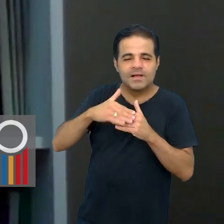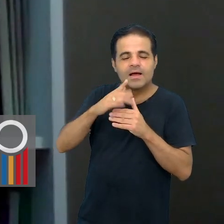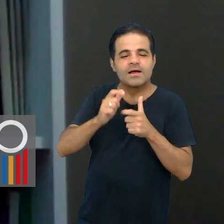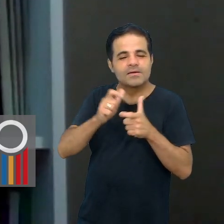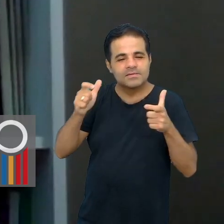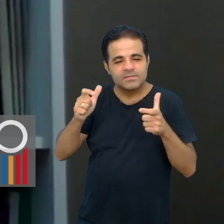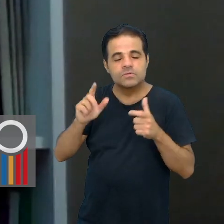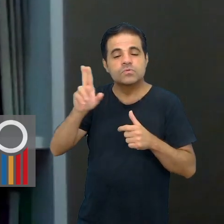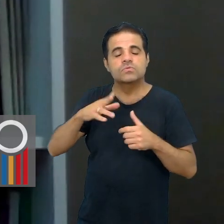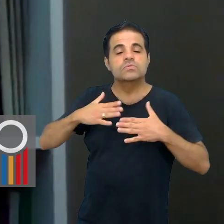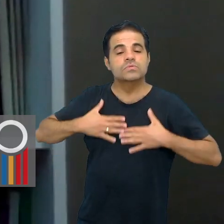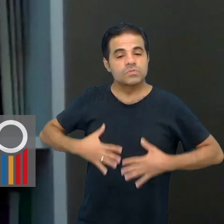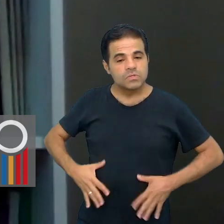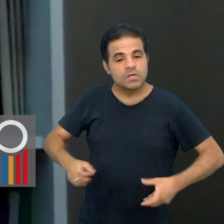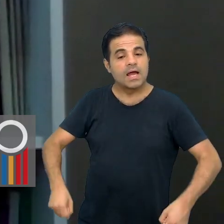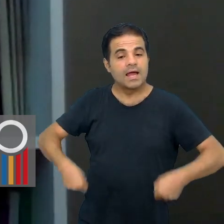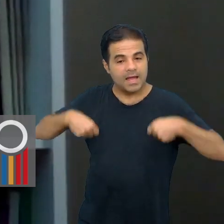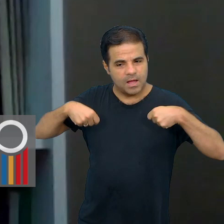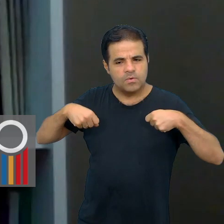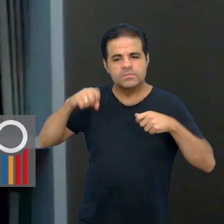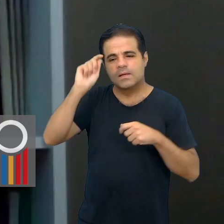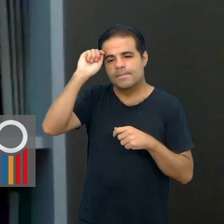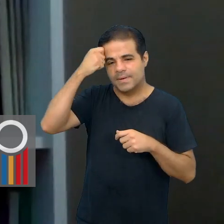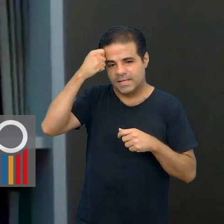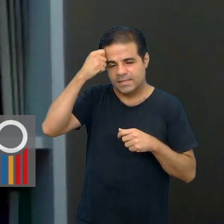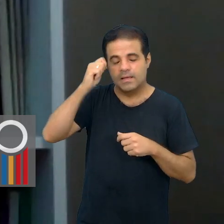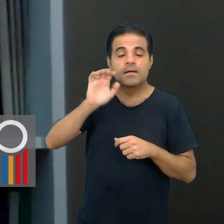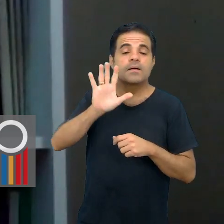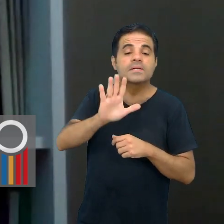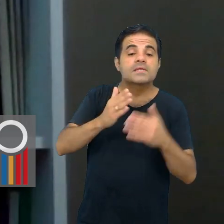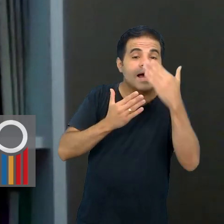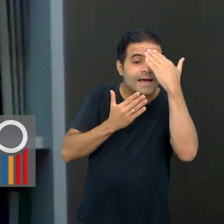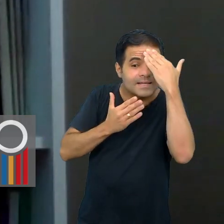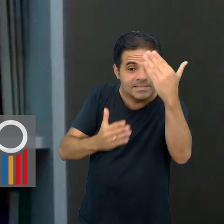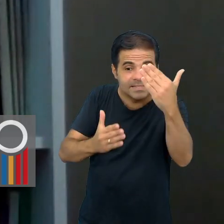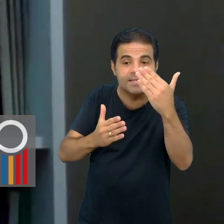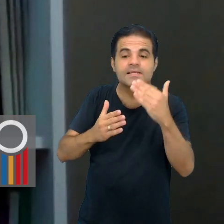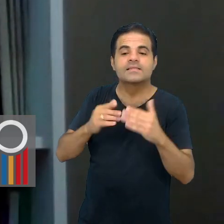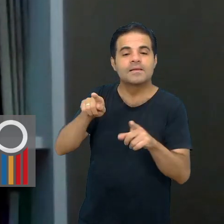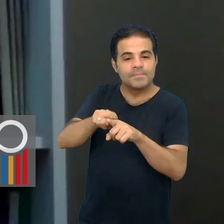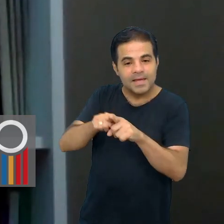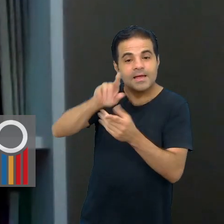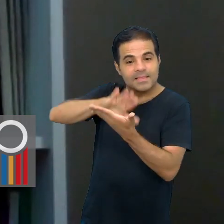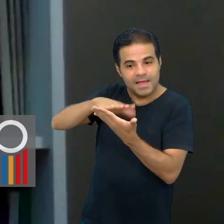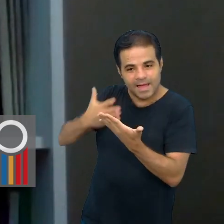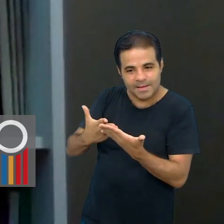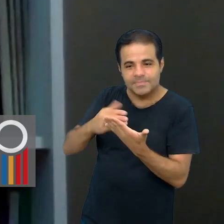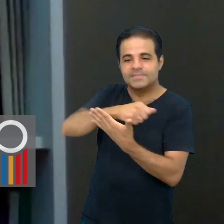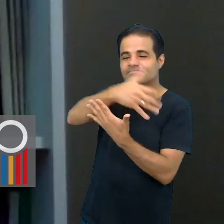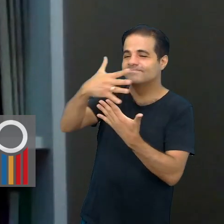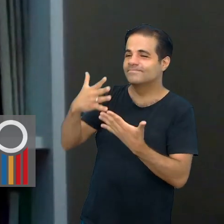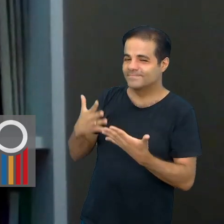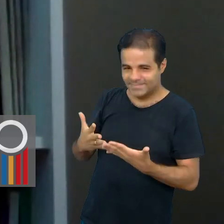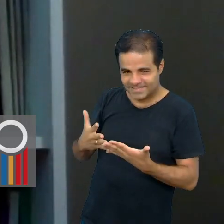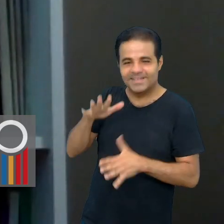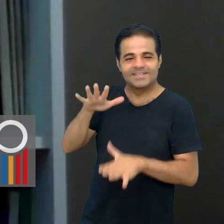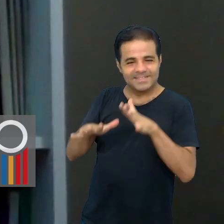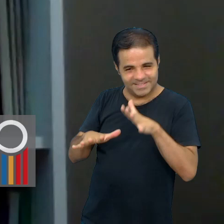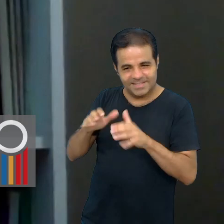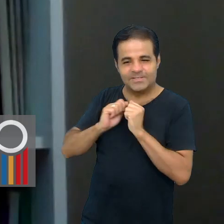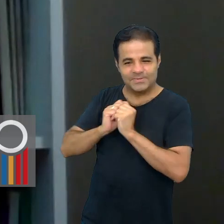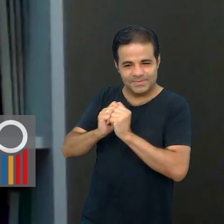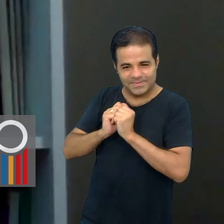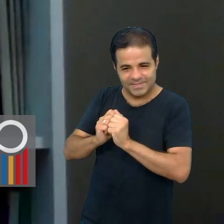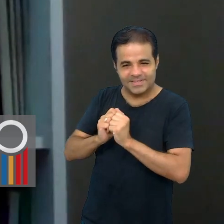estou vestindo também uma calça preta. Mas antes quero agradecer também a presença do intérprete de Libra, né? Às vezes também